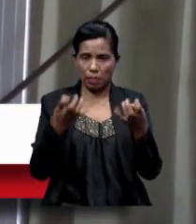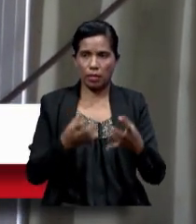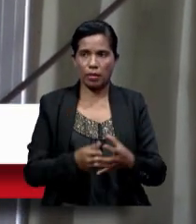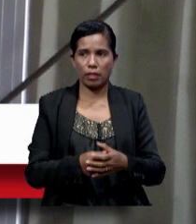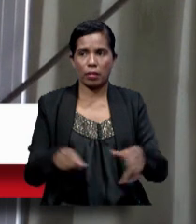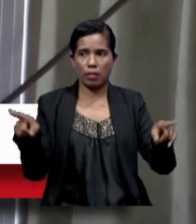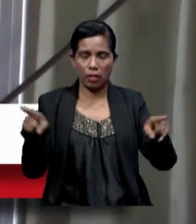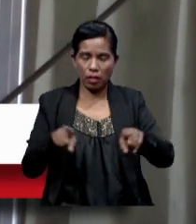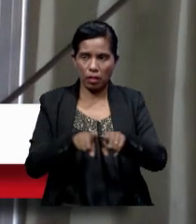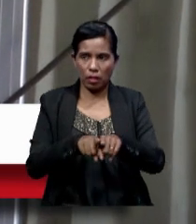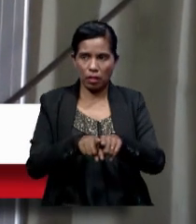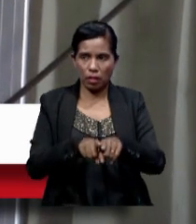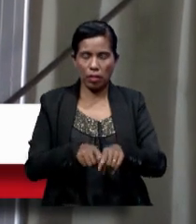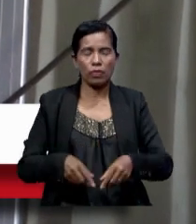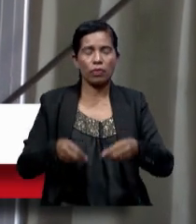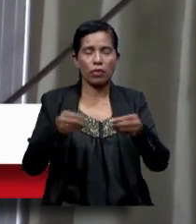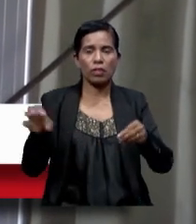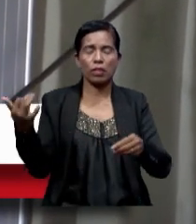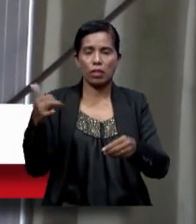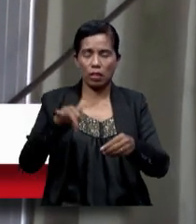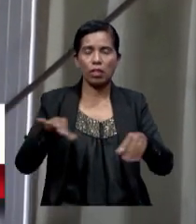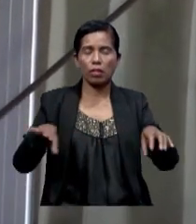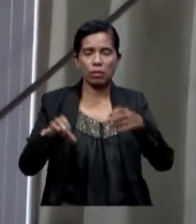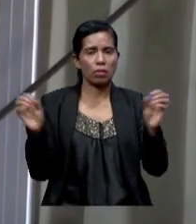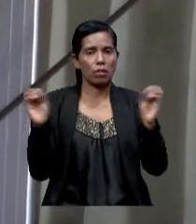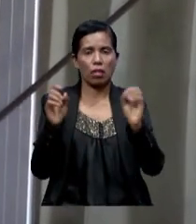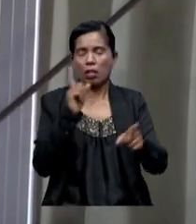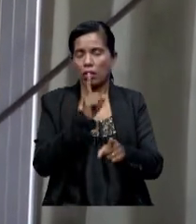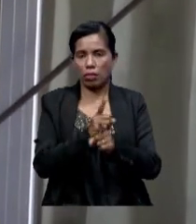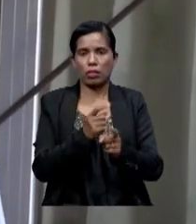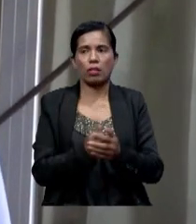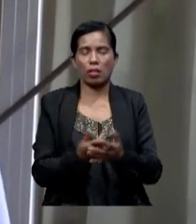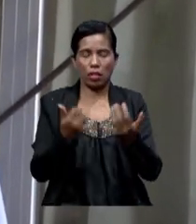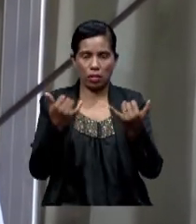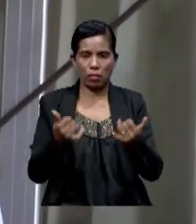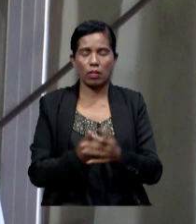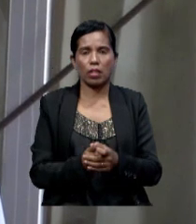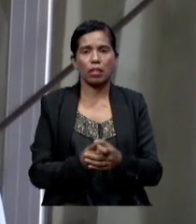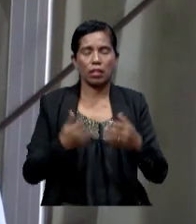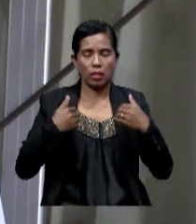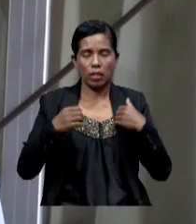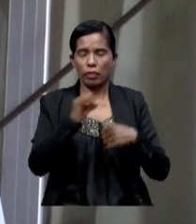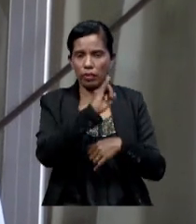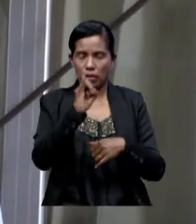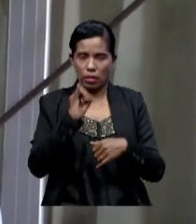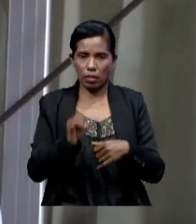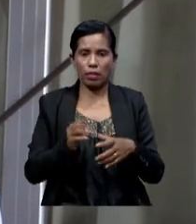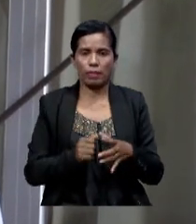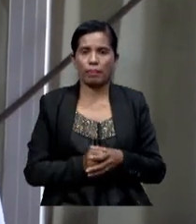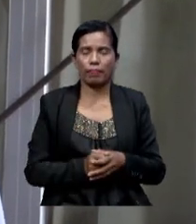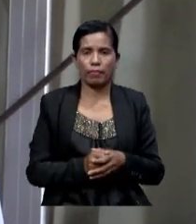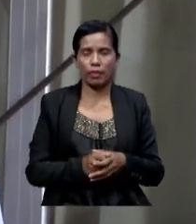hanya sa presa seni servisu nih beke lalos. E agora talvez ia dentro de investigação tem cercado se ira tamba